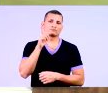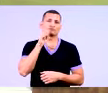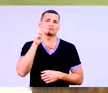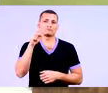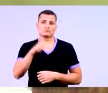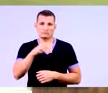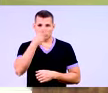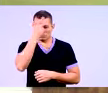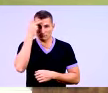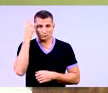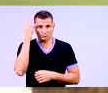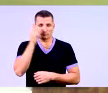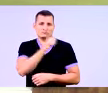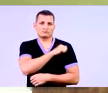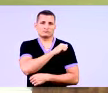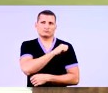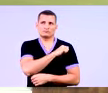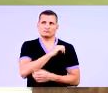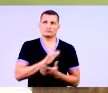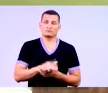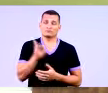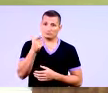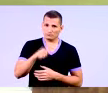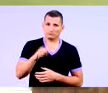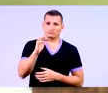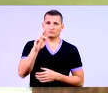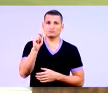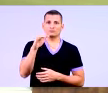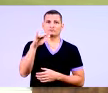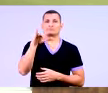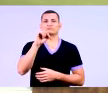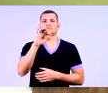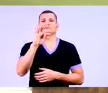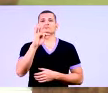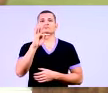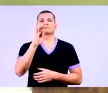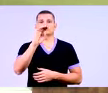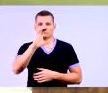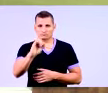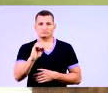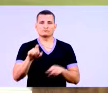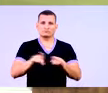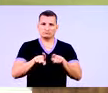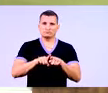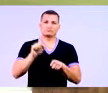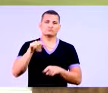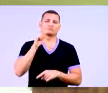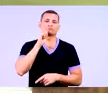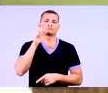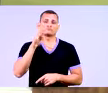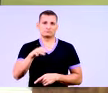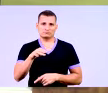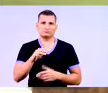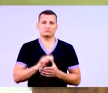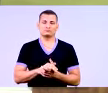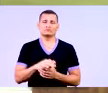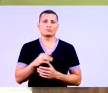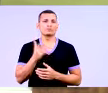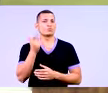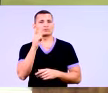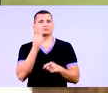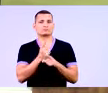e novamente o francisco também ela de guajará menina primeiro não conseguir localizar o chat então a gente vai